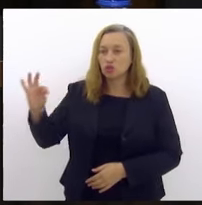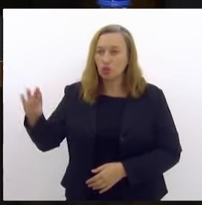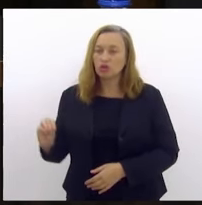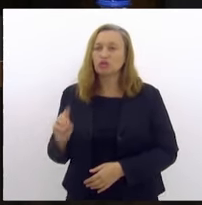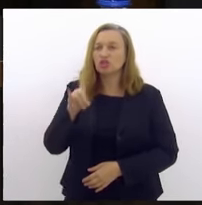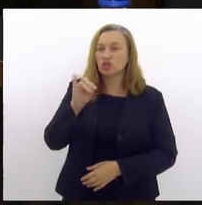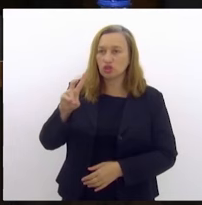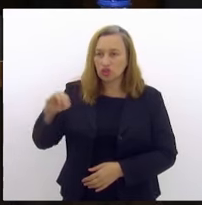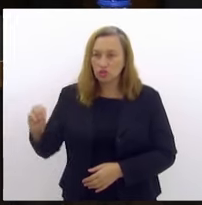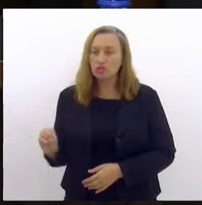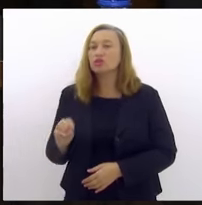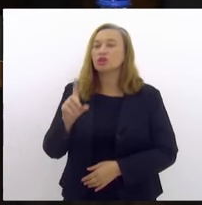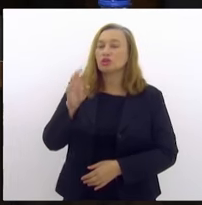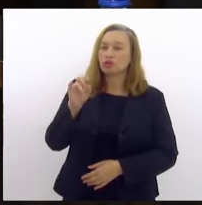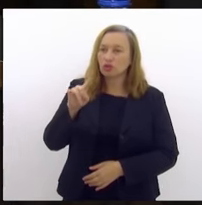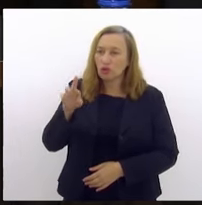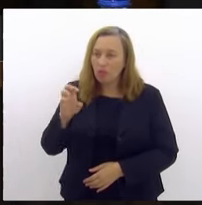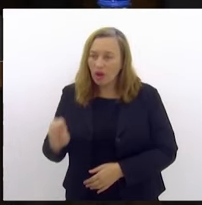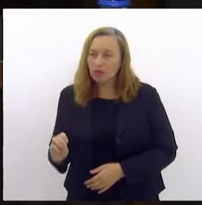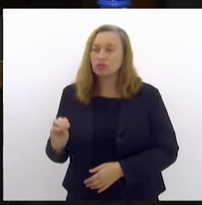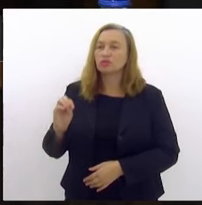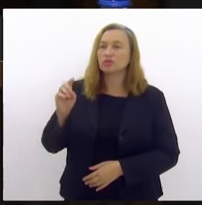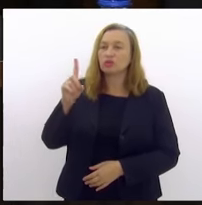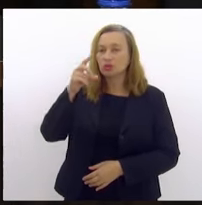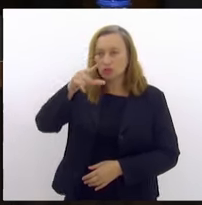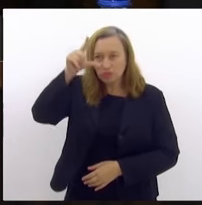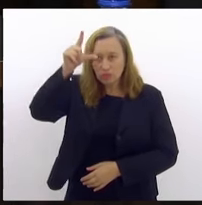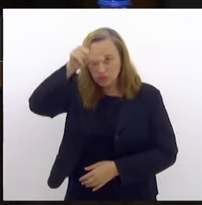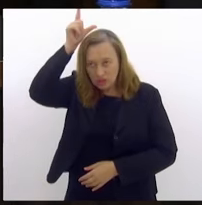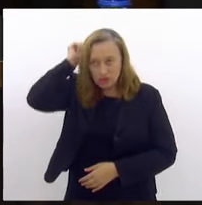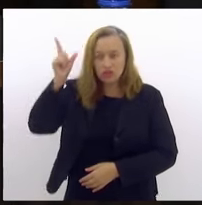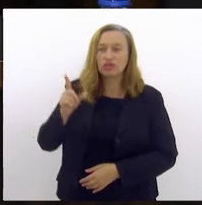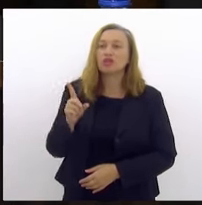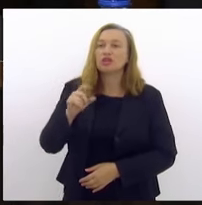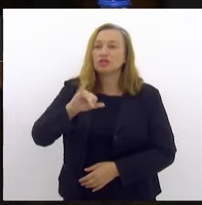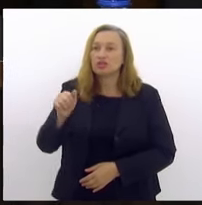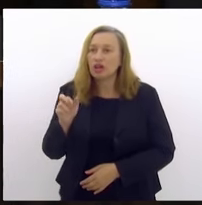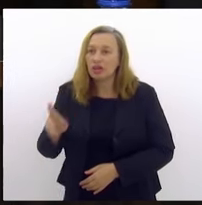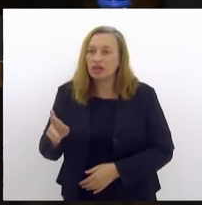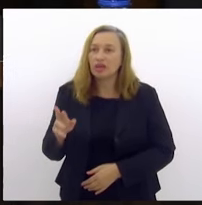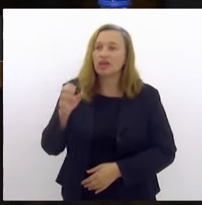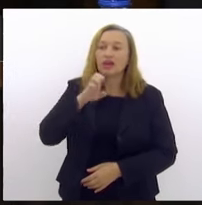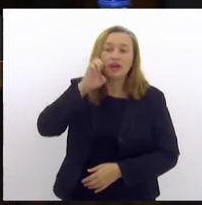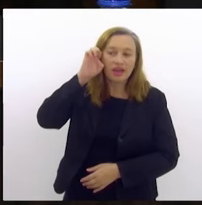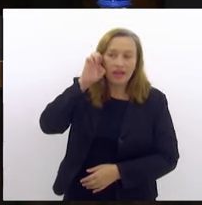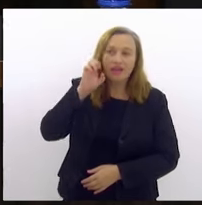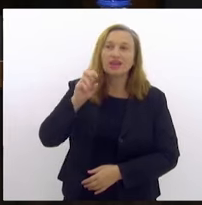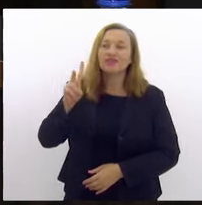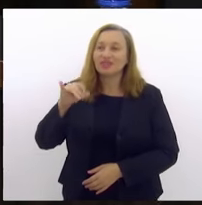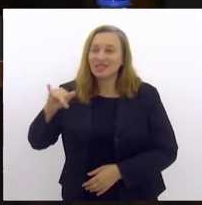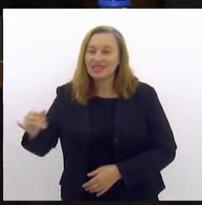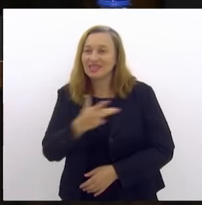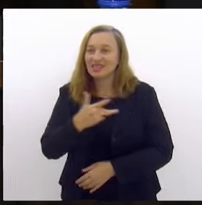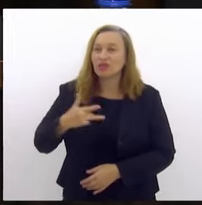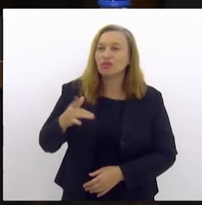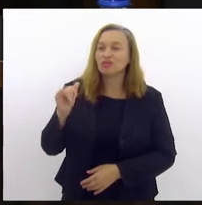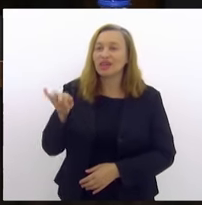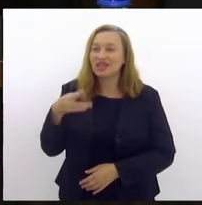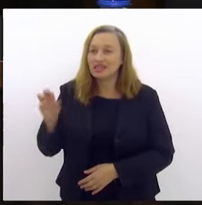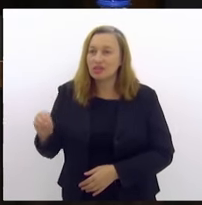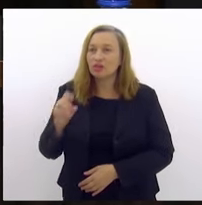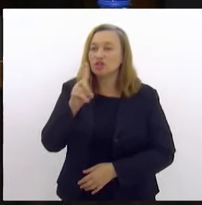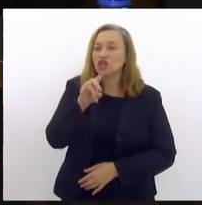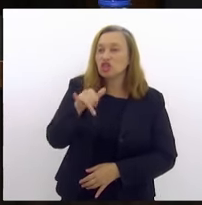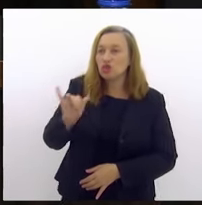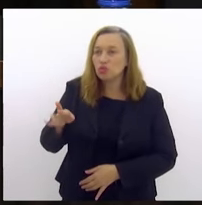Lins, Dr. Deodalto, Val Ceasa, Luiz Paulo, Jari Oliveira, Érica Takimoto, Valdeci da Saúde, Brazão,